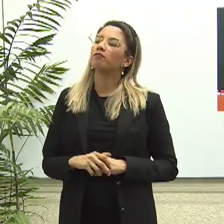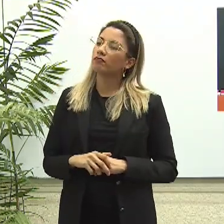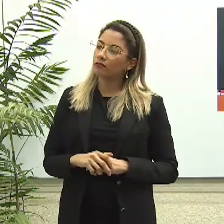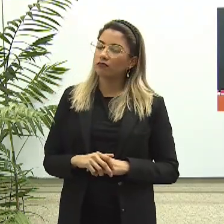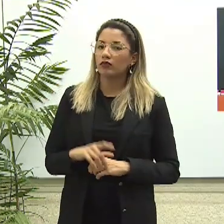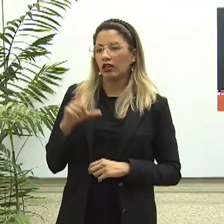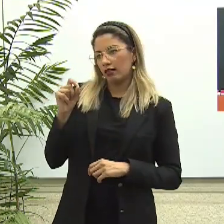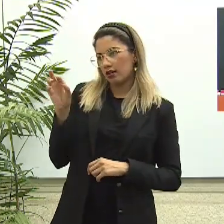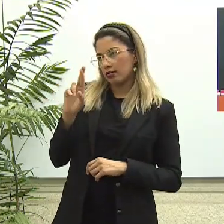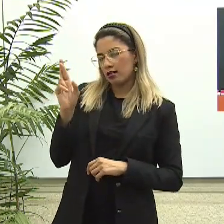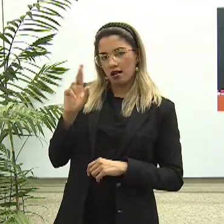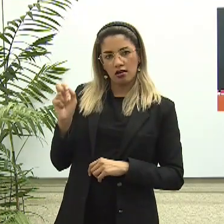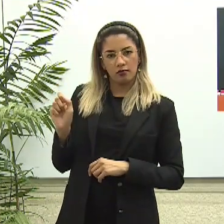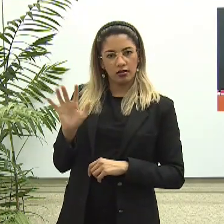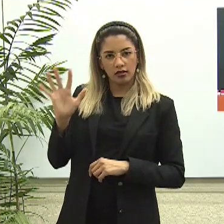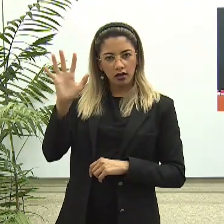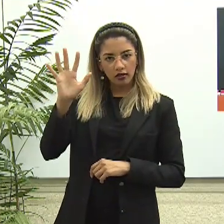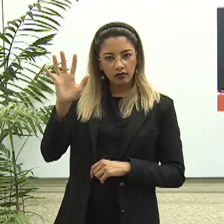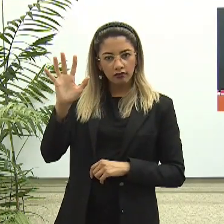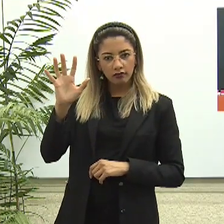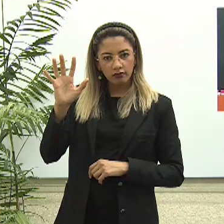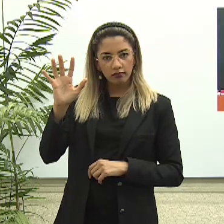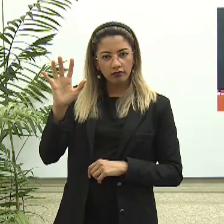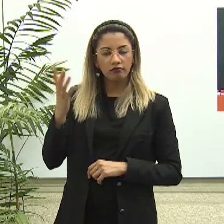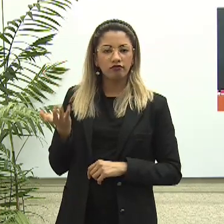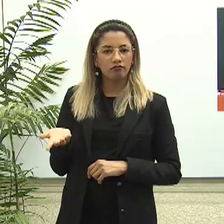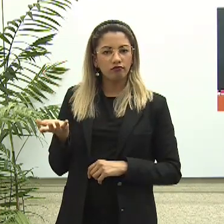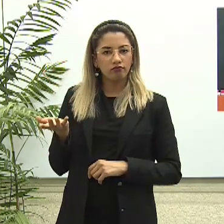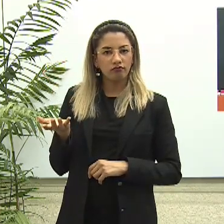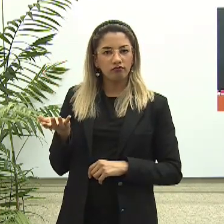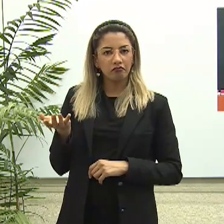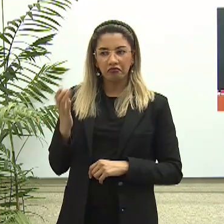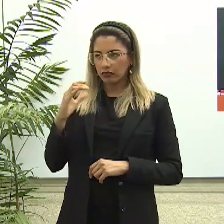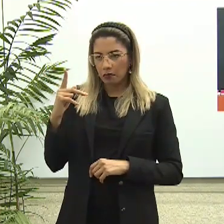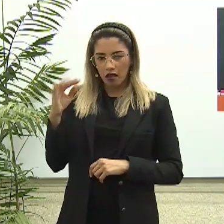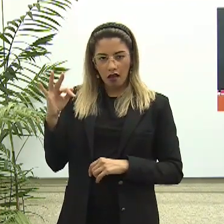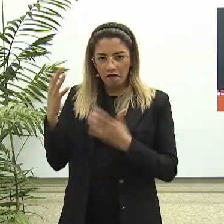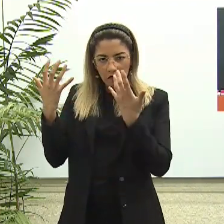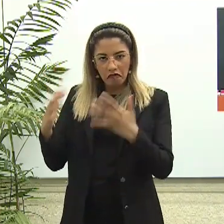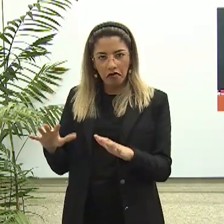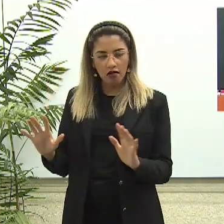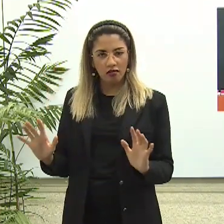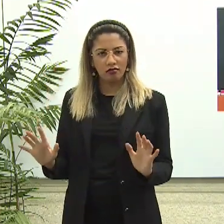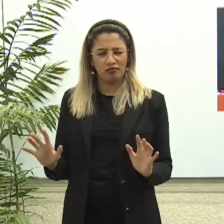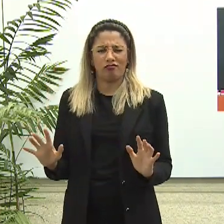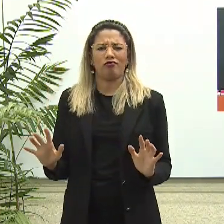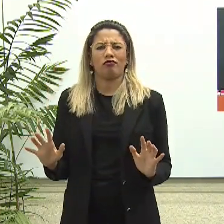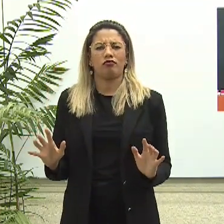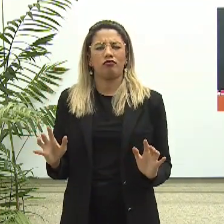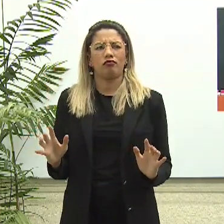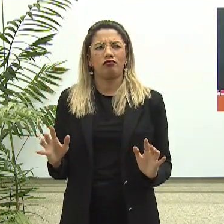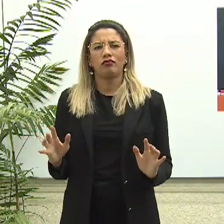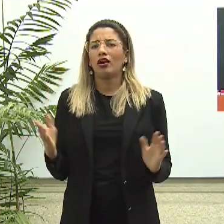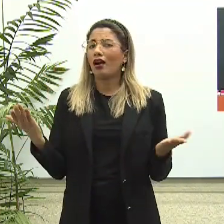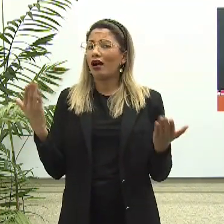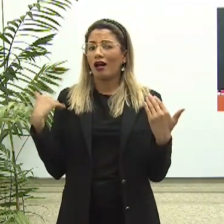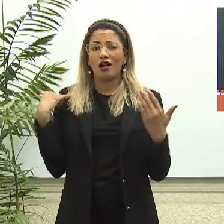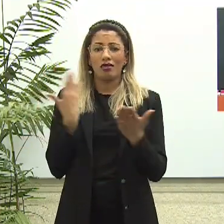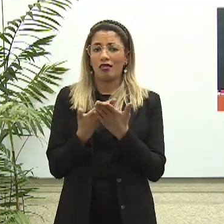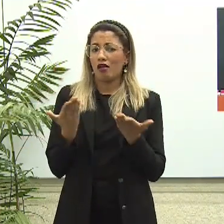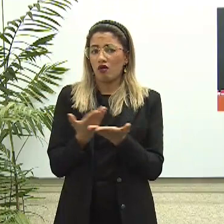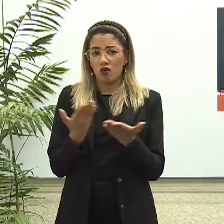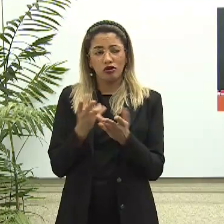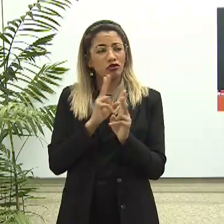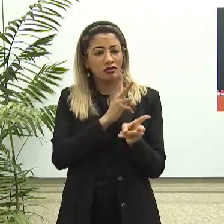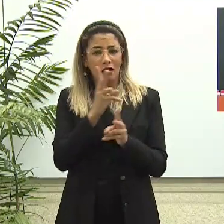r$ 1 mais caro o seu o seu remédio se você não d o CPF eu não encontrei uma farmácia que não pede o CPF